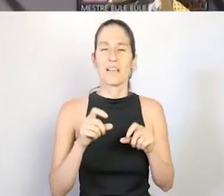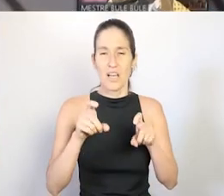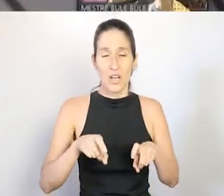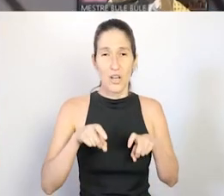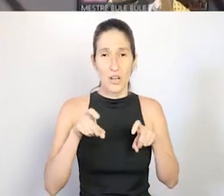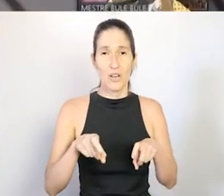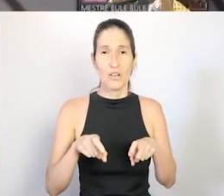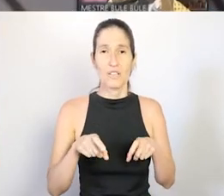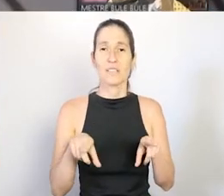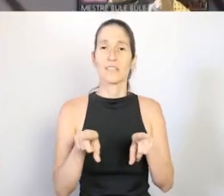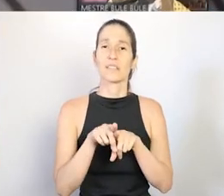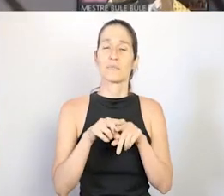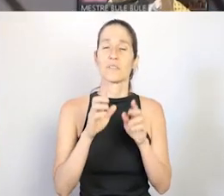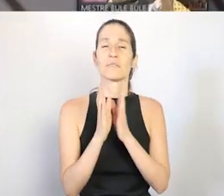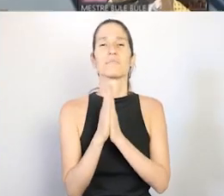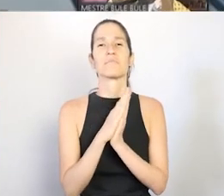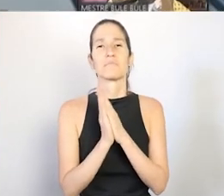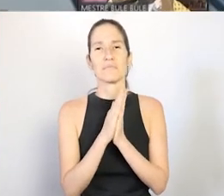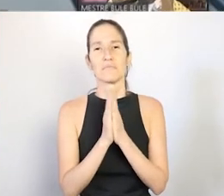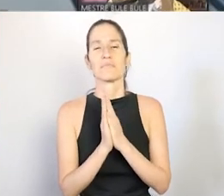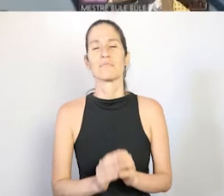Ecos.